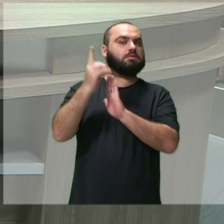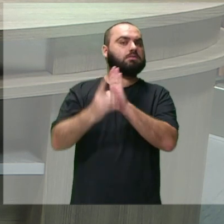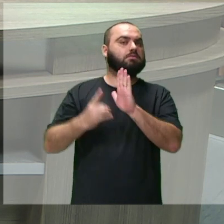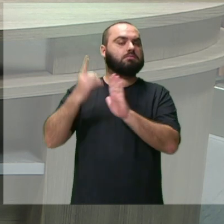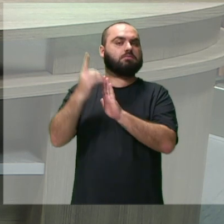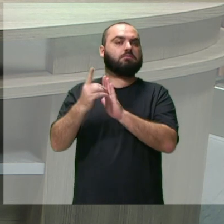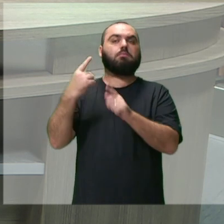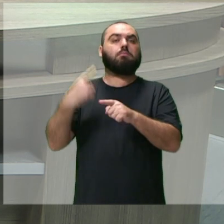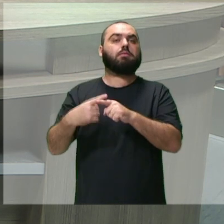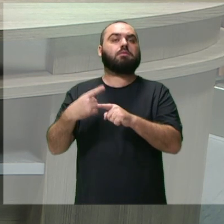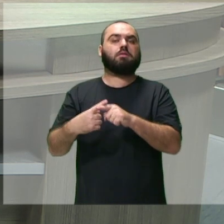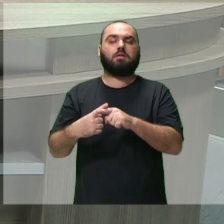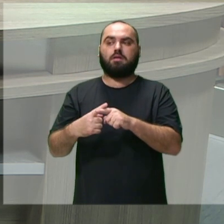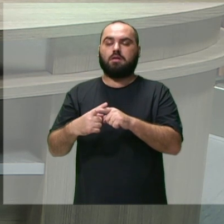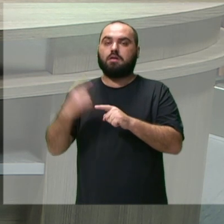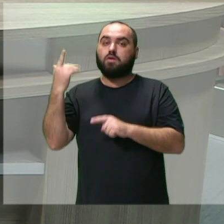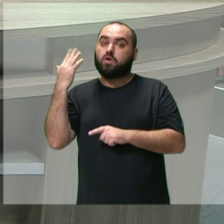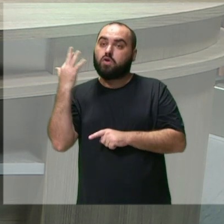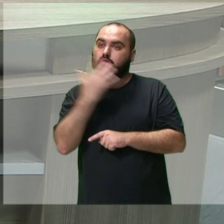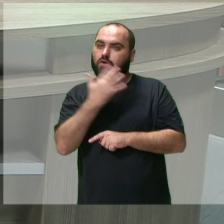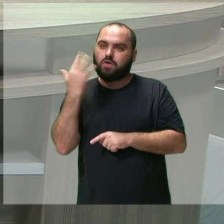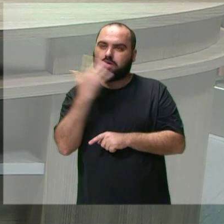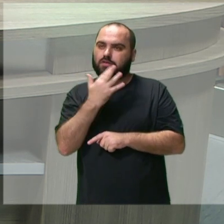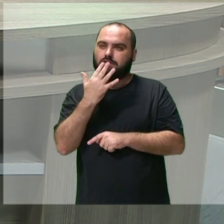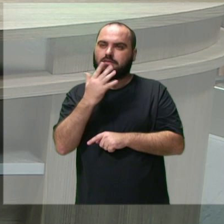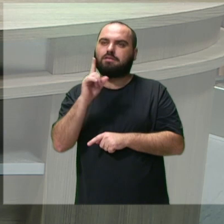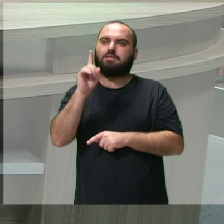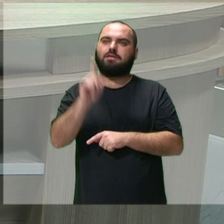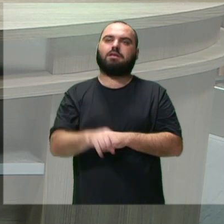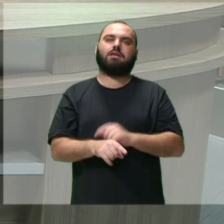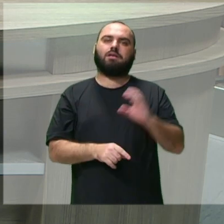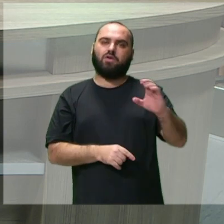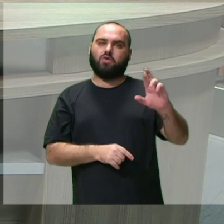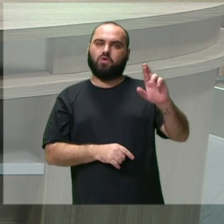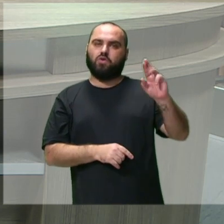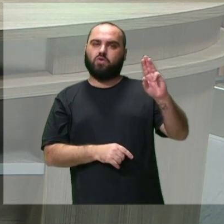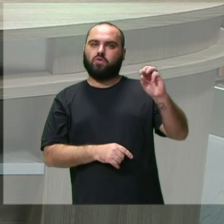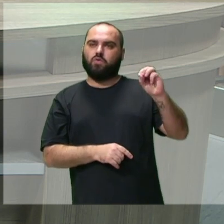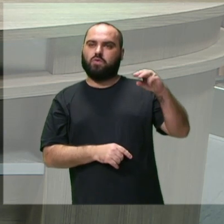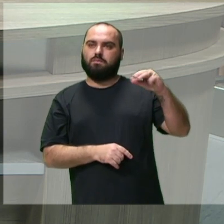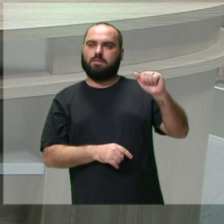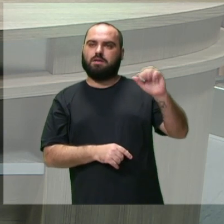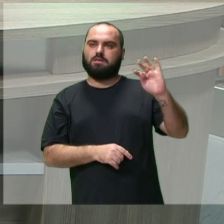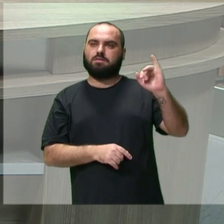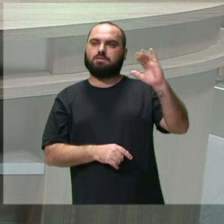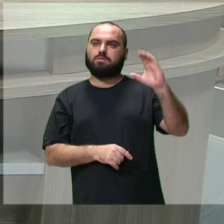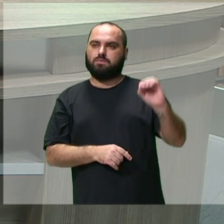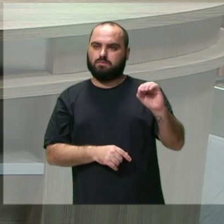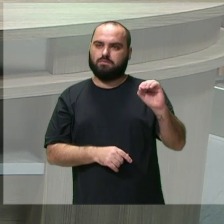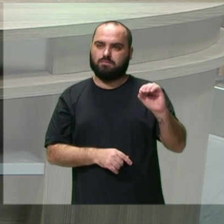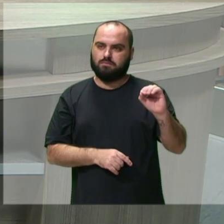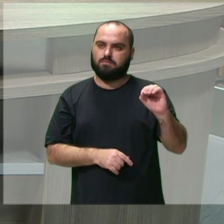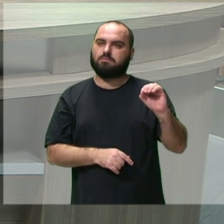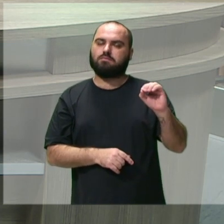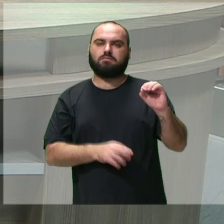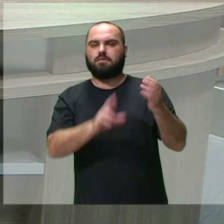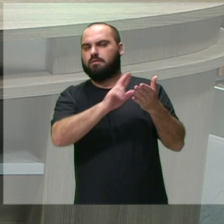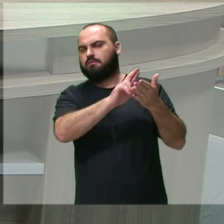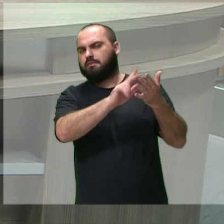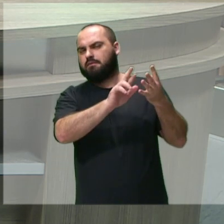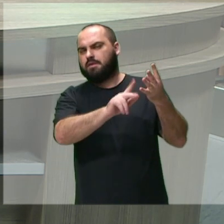foram escolhidas em cima do círculo cromático. Então nós vamos encontrar ali as cores primárias, as secundárias,